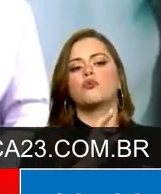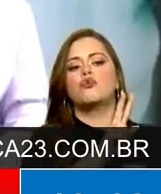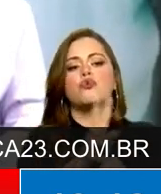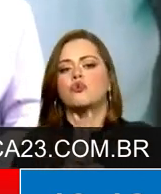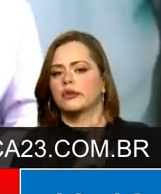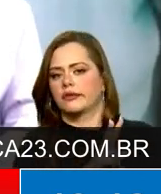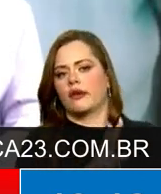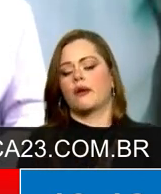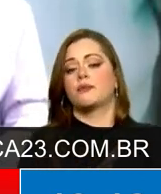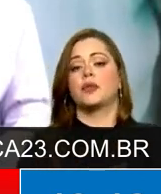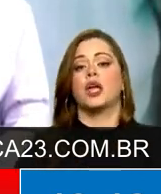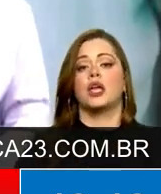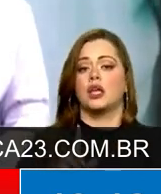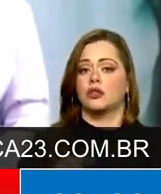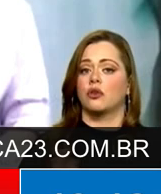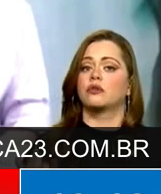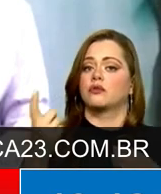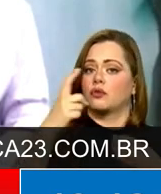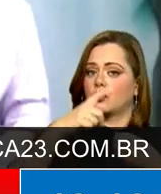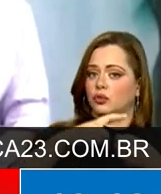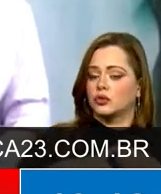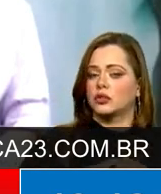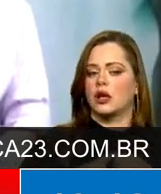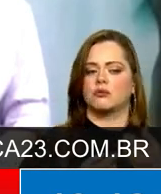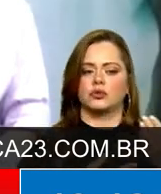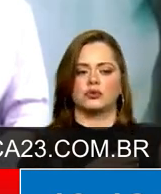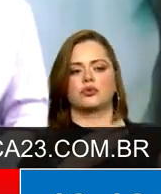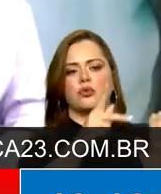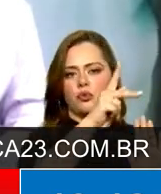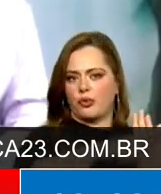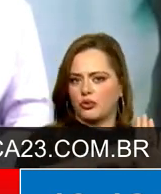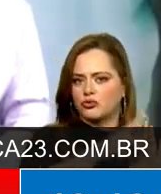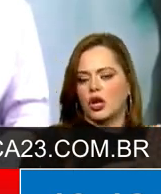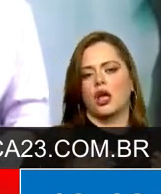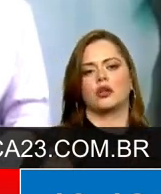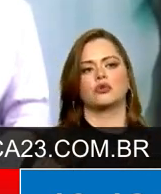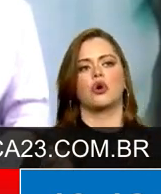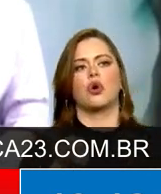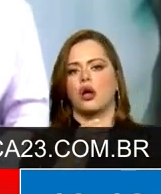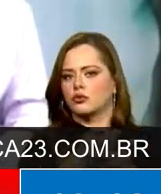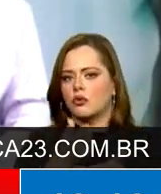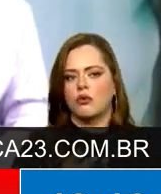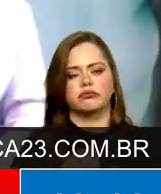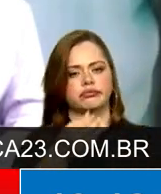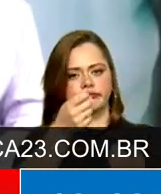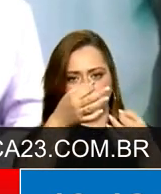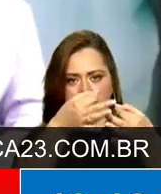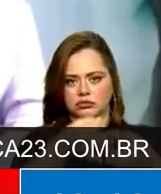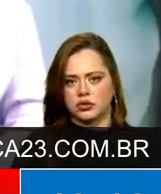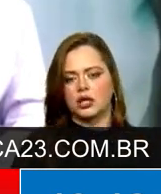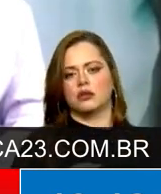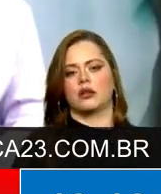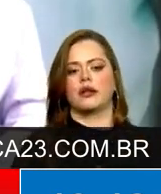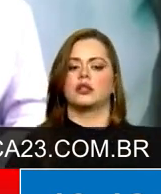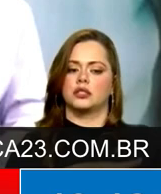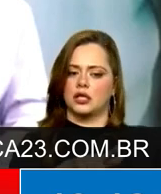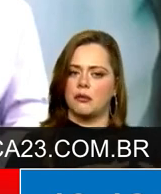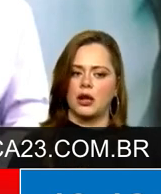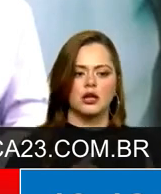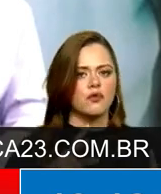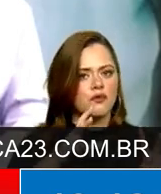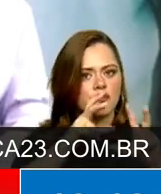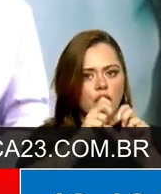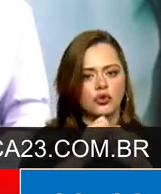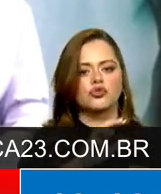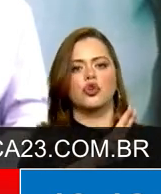importante. Então, nós retomamos todas essas ações, colocamos as compras em dias e estamos trabalhando fortemente na